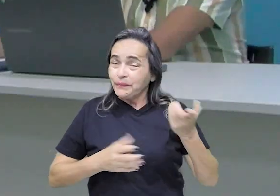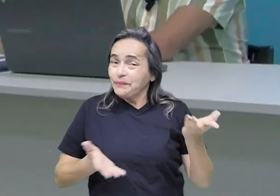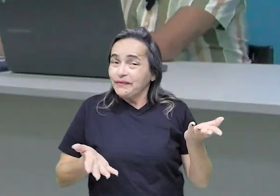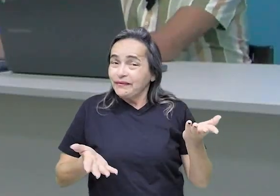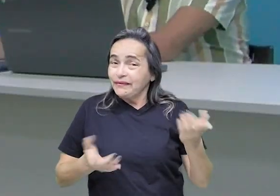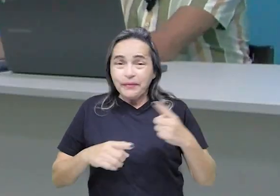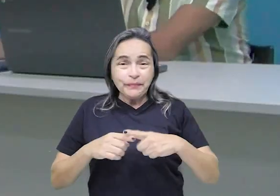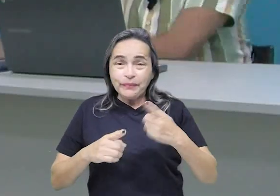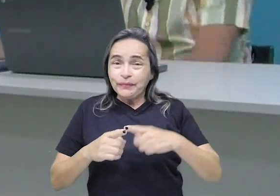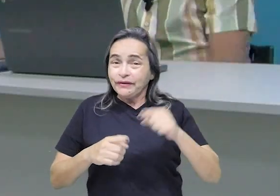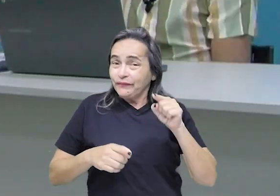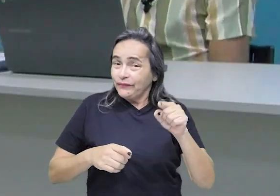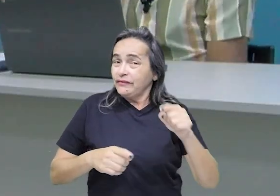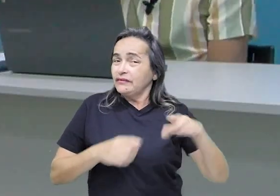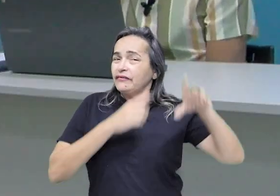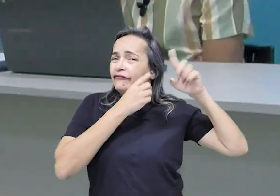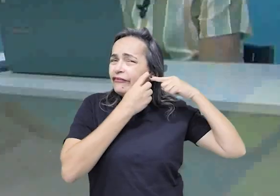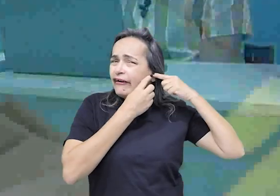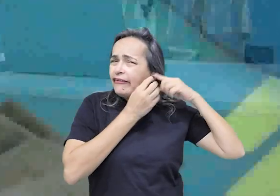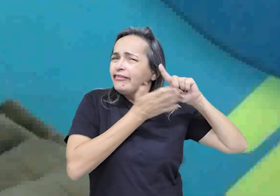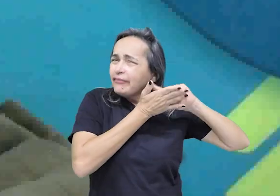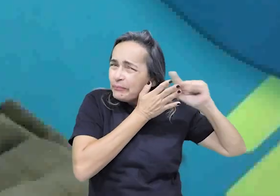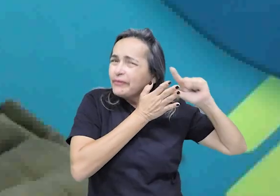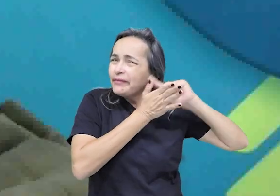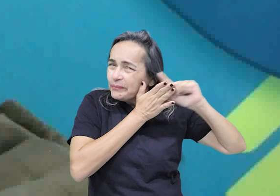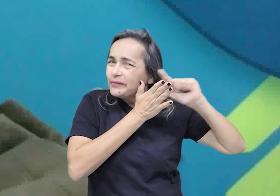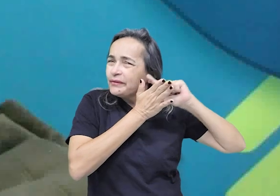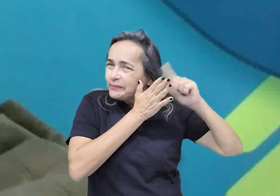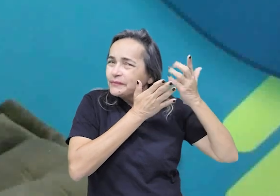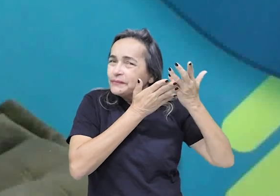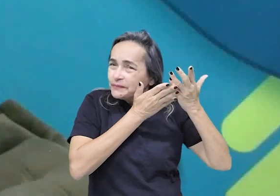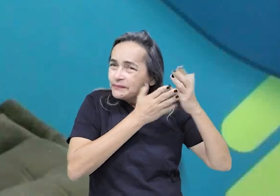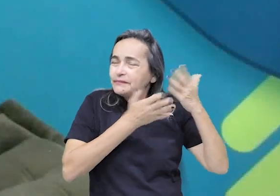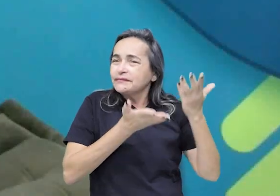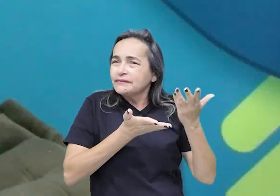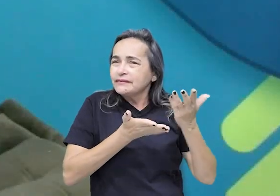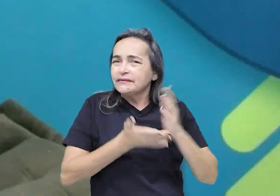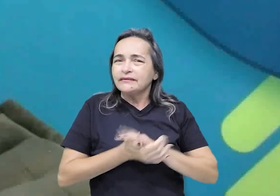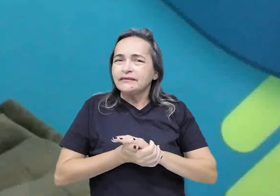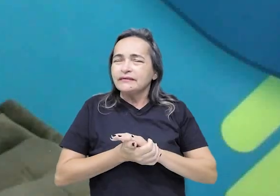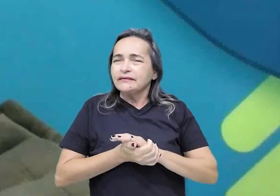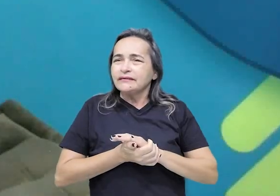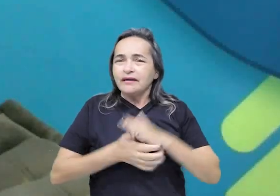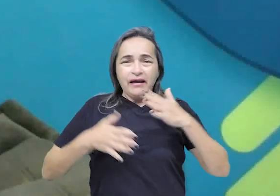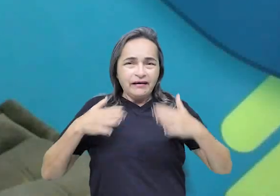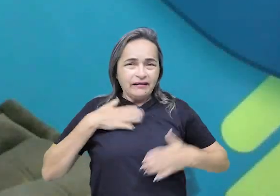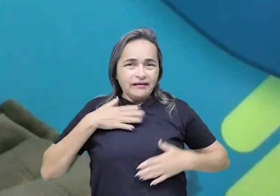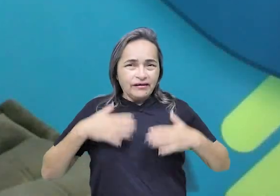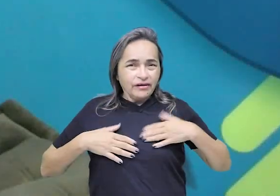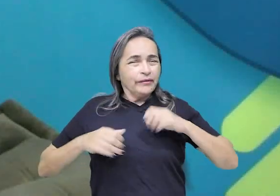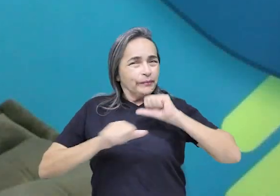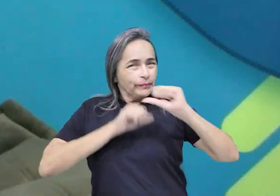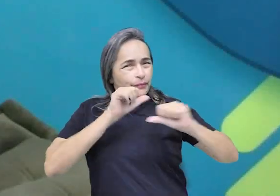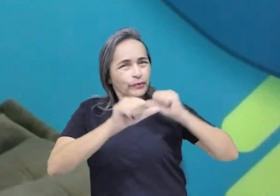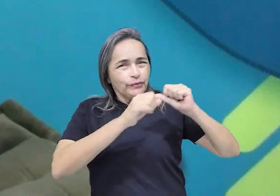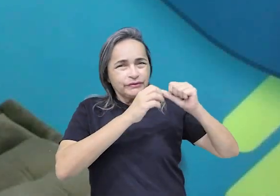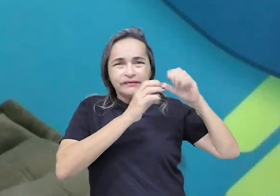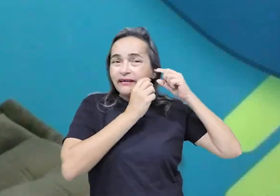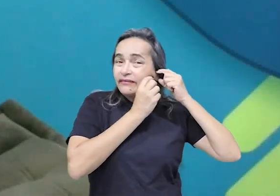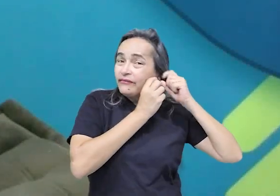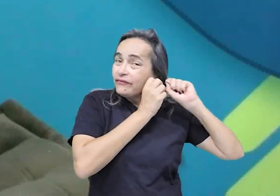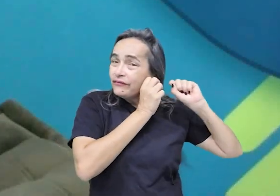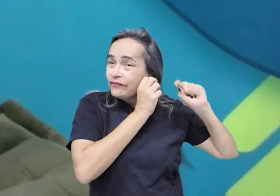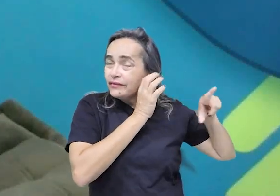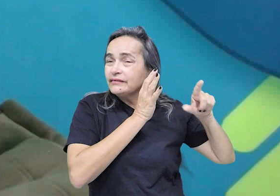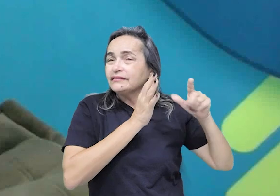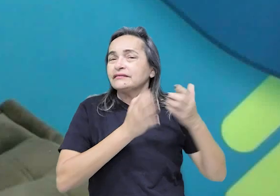que você vai limpando demais, você começa a causar uma mudança nas células que estão aqui. que são